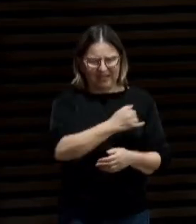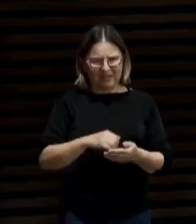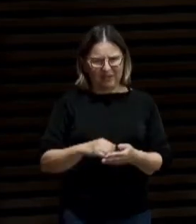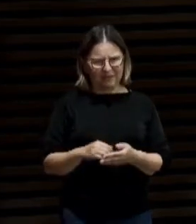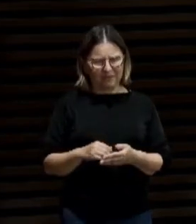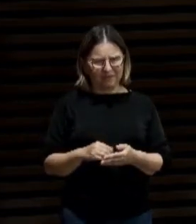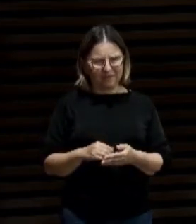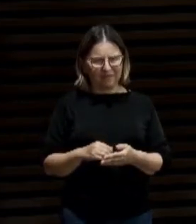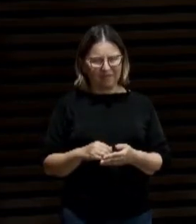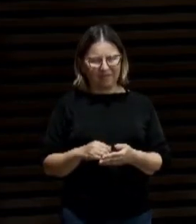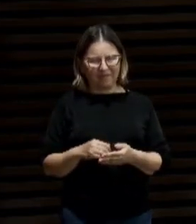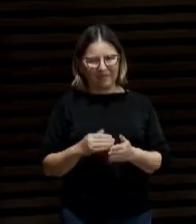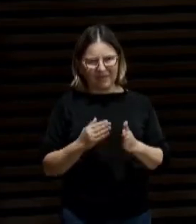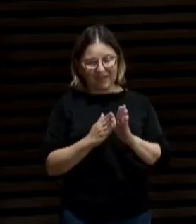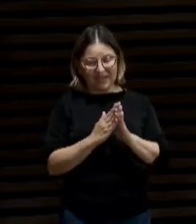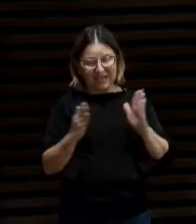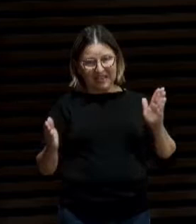morta.